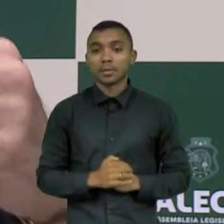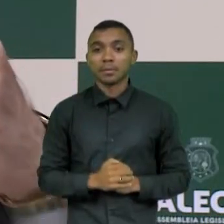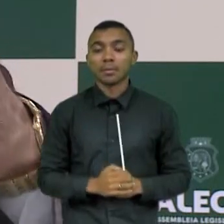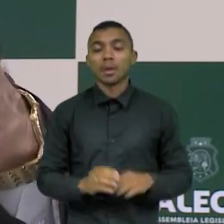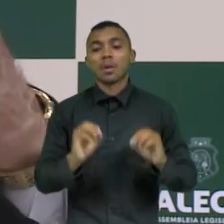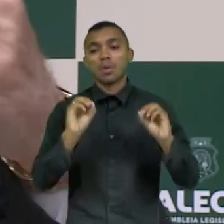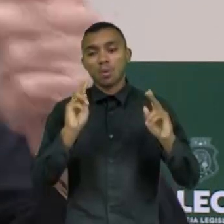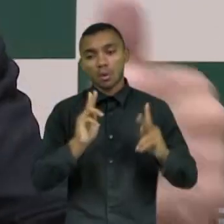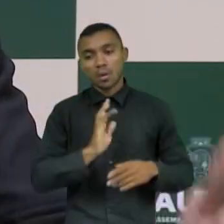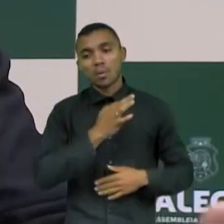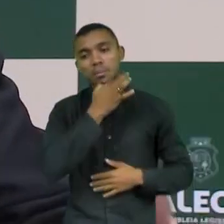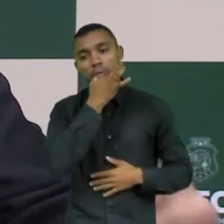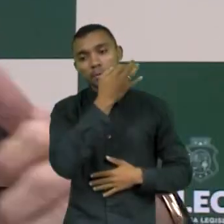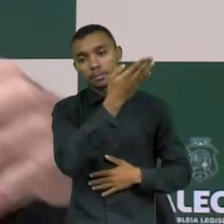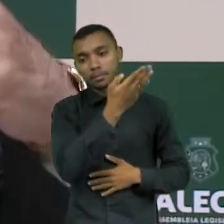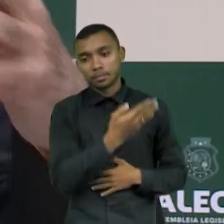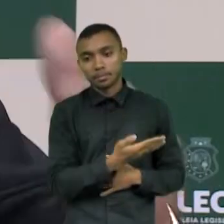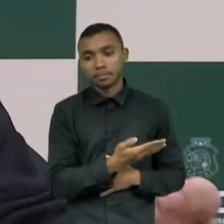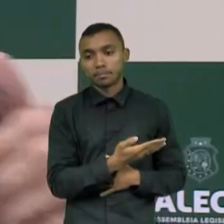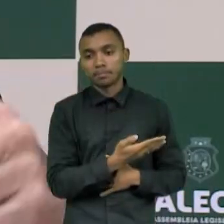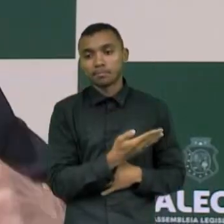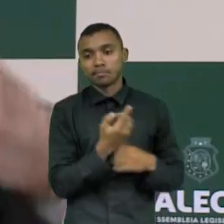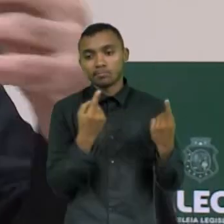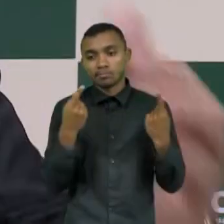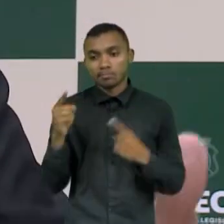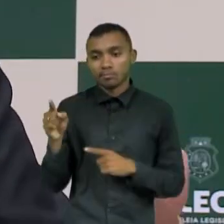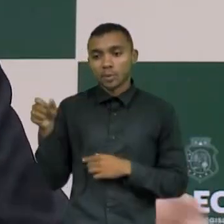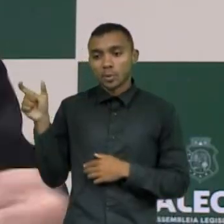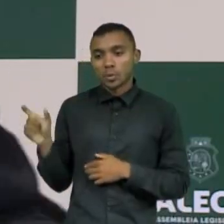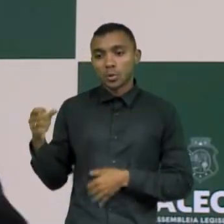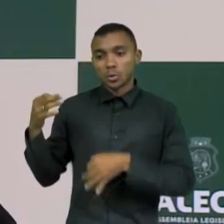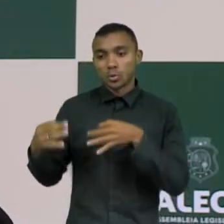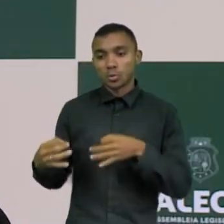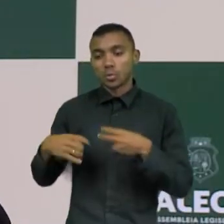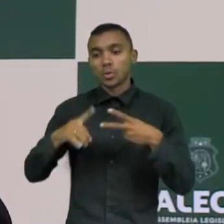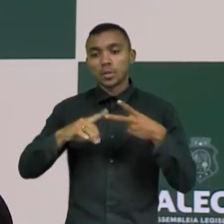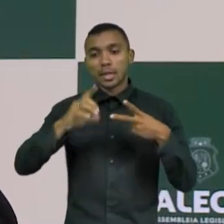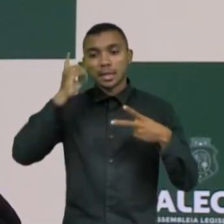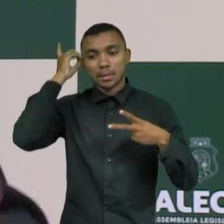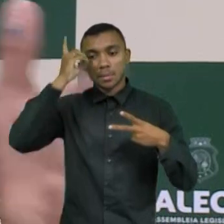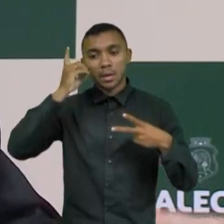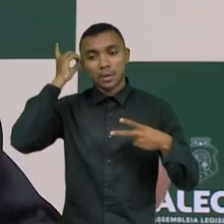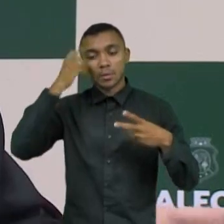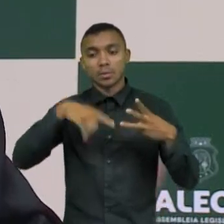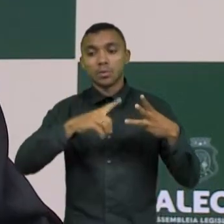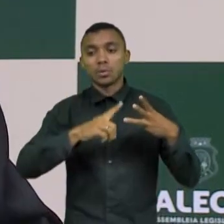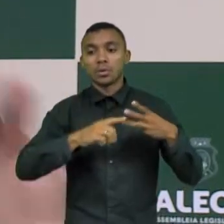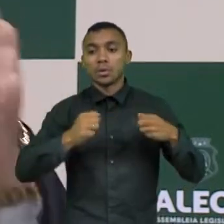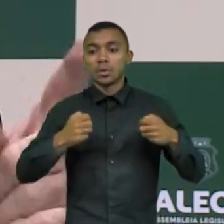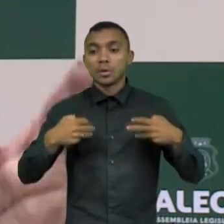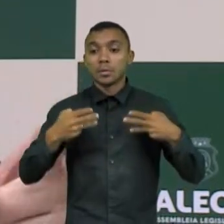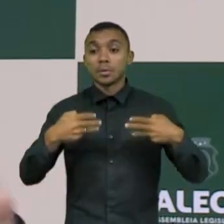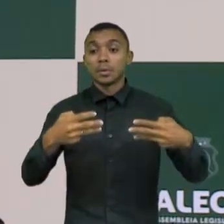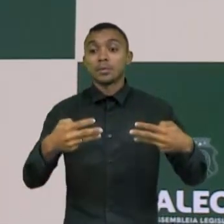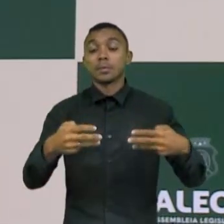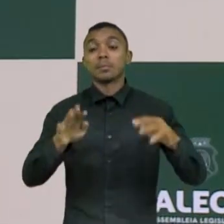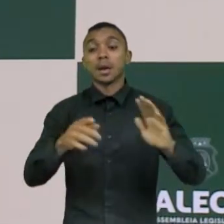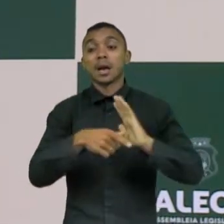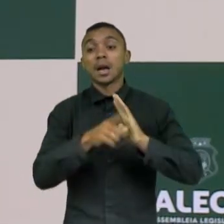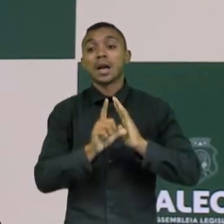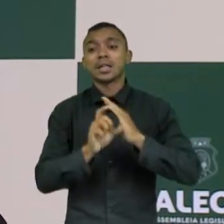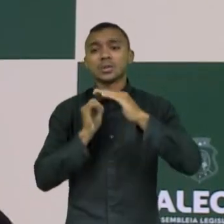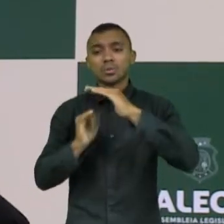questionar o posicionamento de um juiz, de um desembargador, de um ministro, mas ninguém pode questionar as